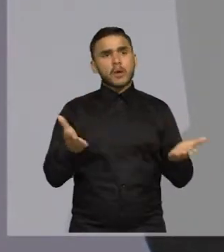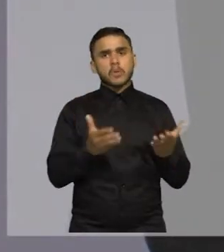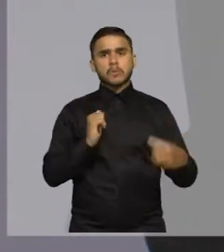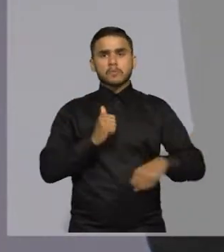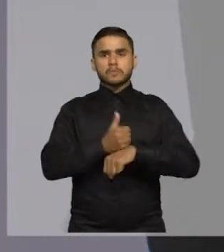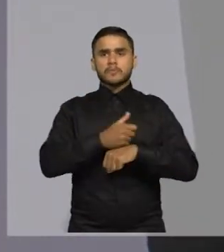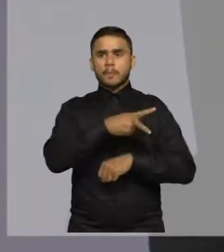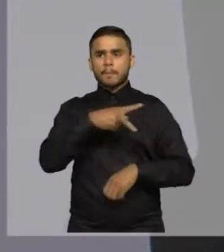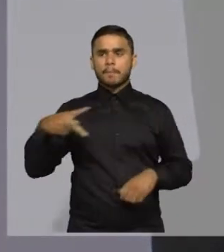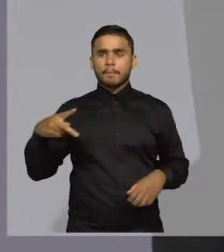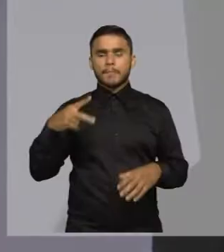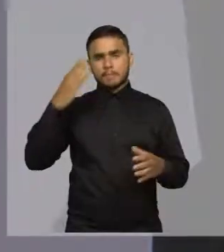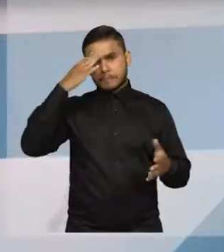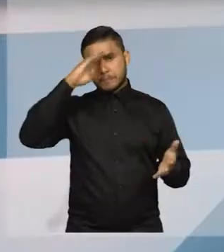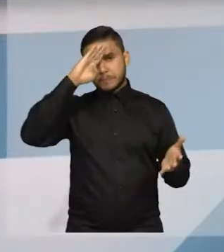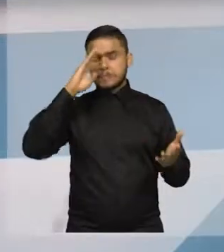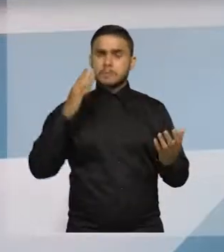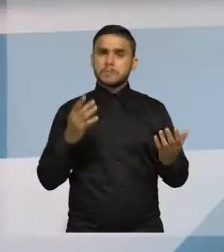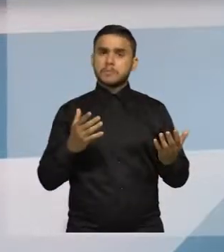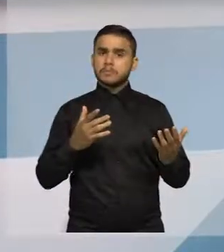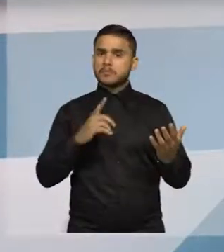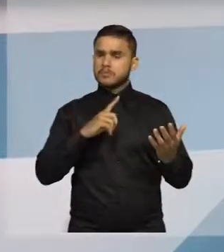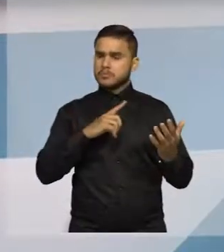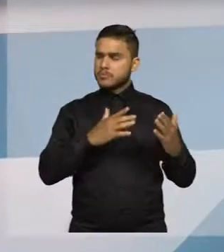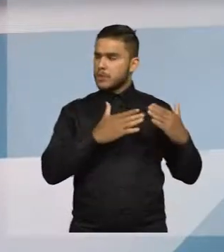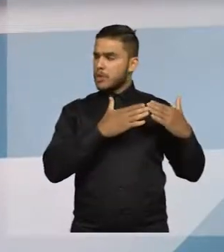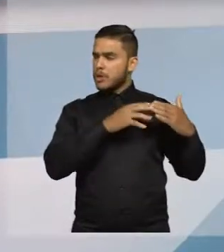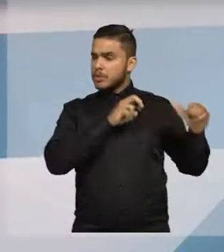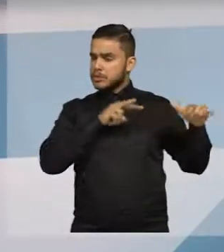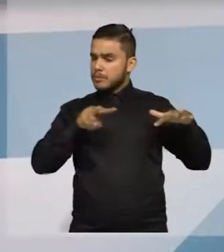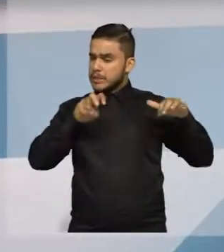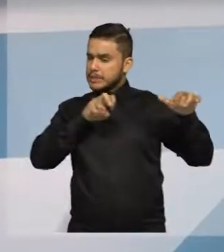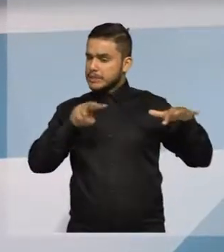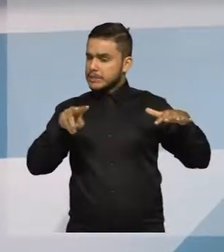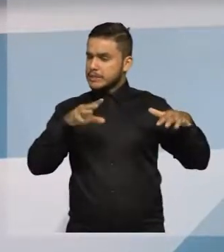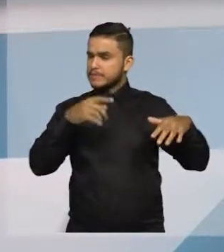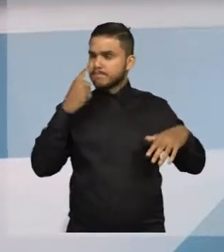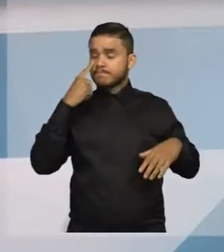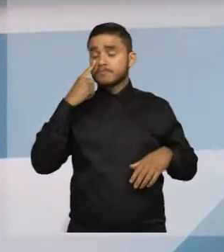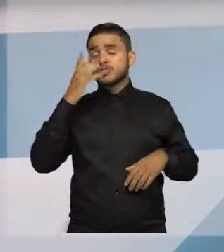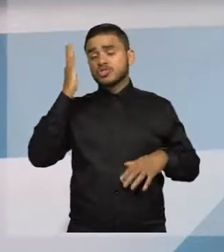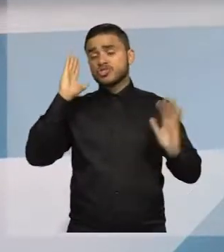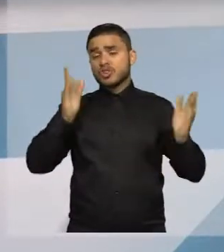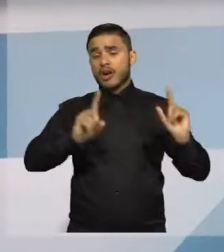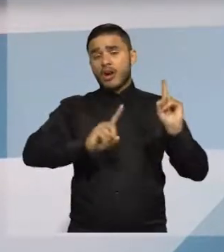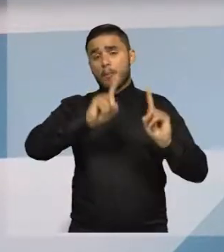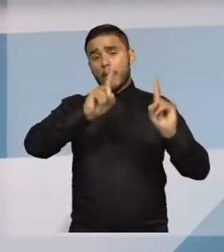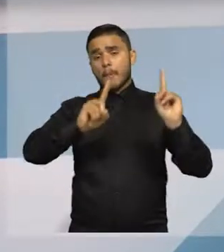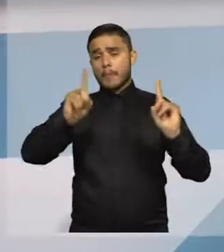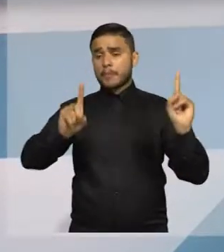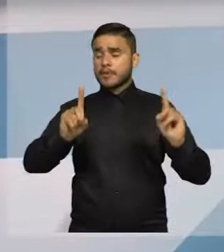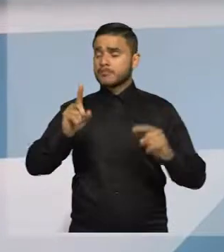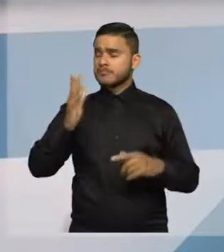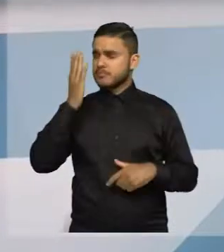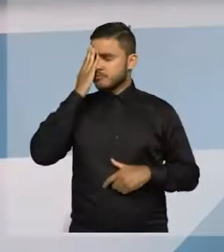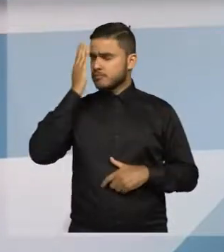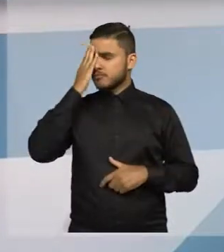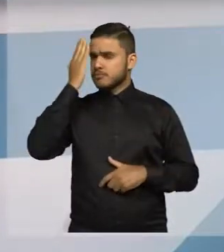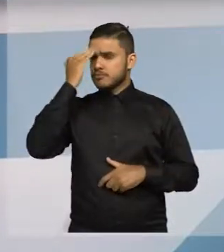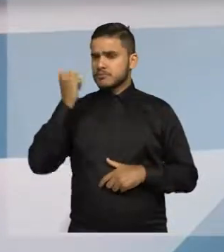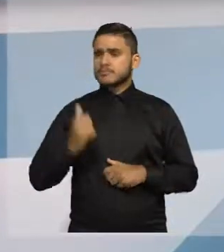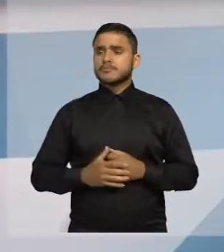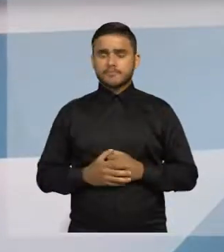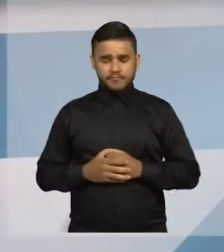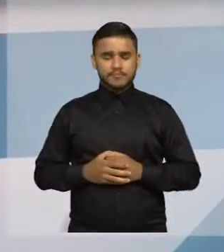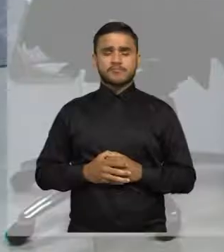desse resultado, que, ao final, nos últimos 15 dias, já era mais ou menos esperado, acho que deu a lógica, dessa